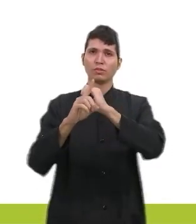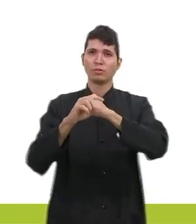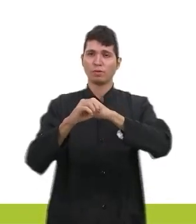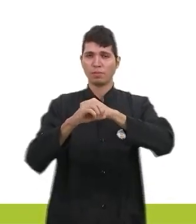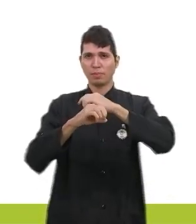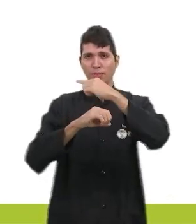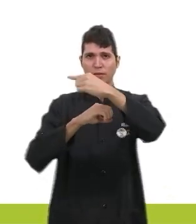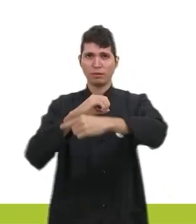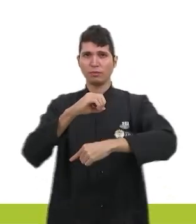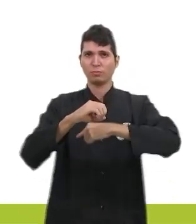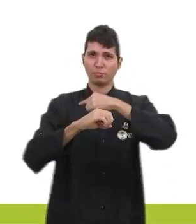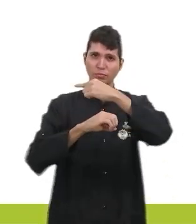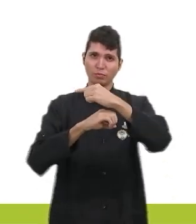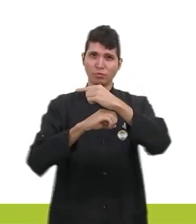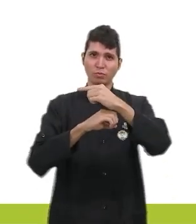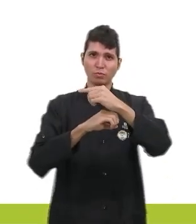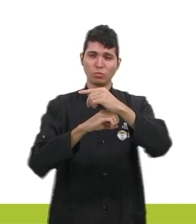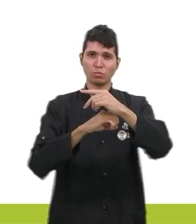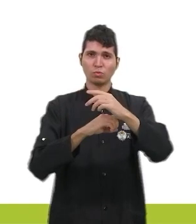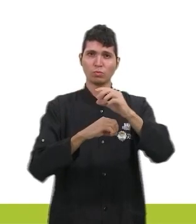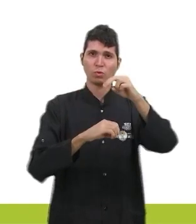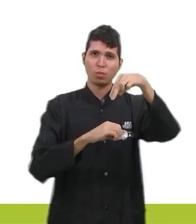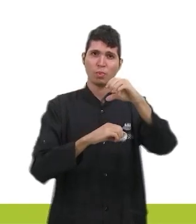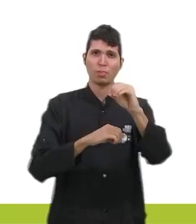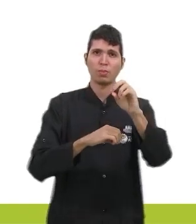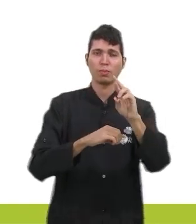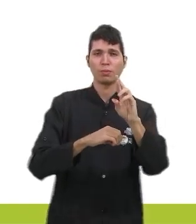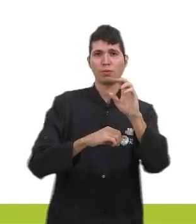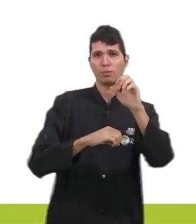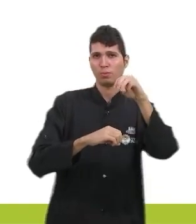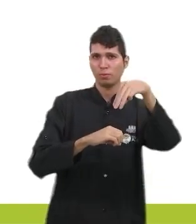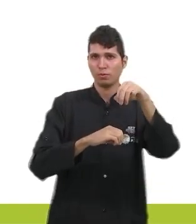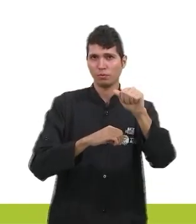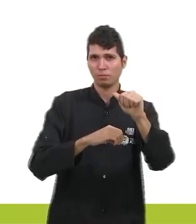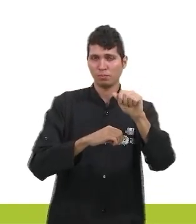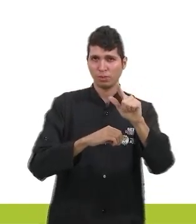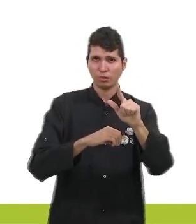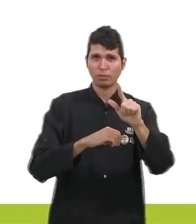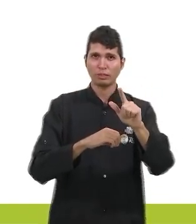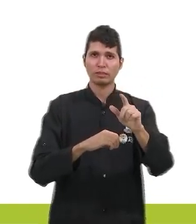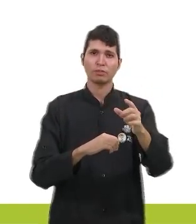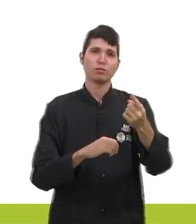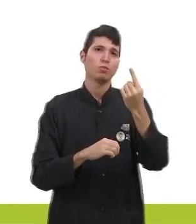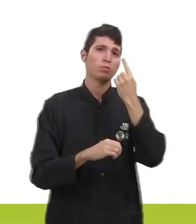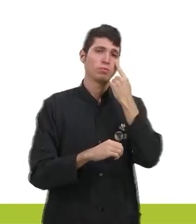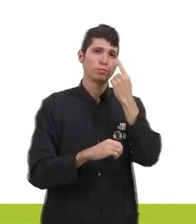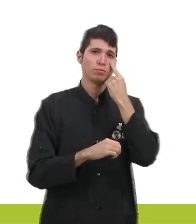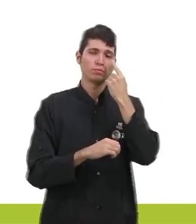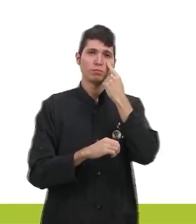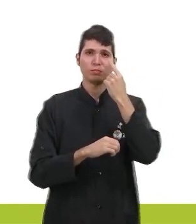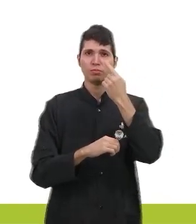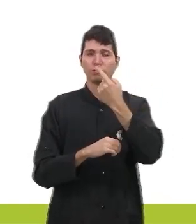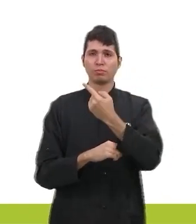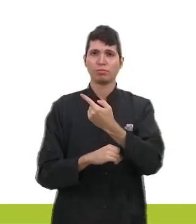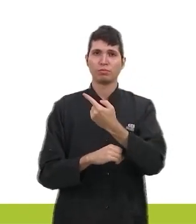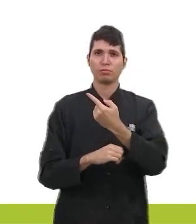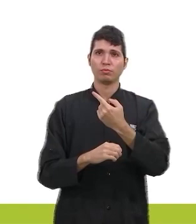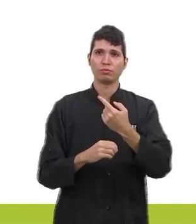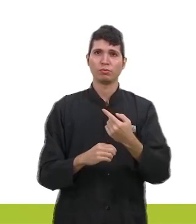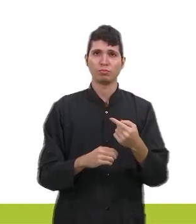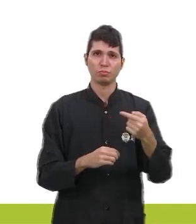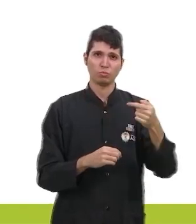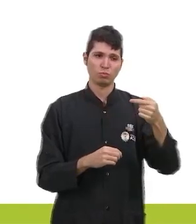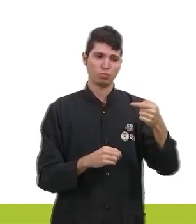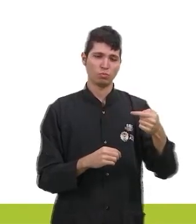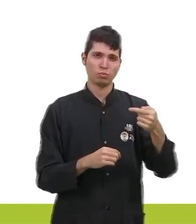cadeia normal, quando ela segue uma sequência única. Se você observar, eu tenho a presença aqui de 1, 2,